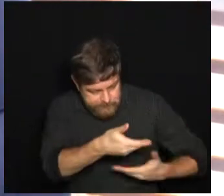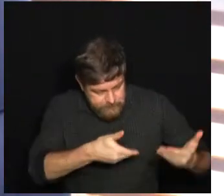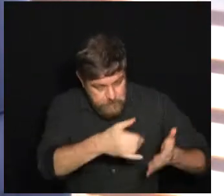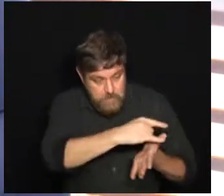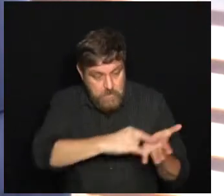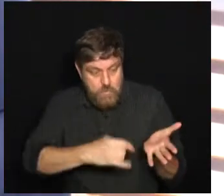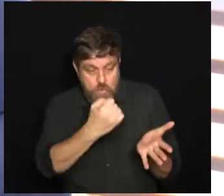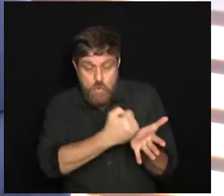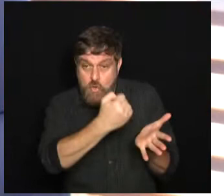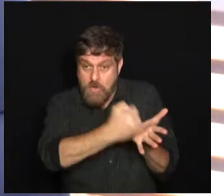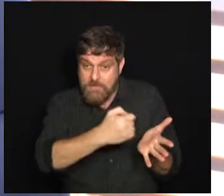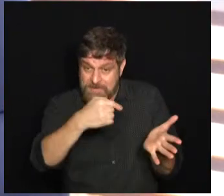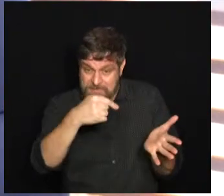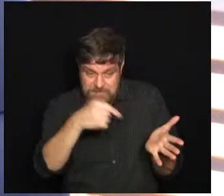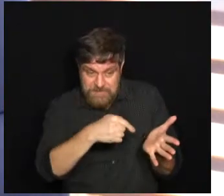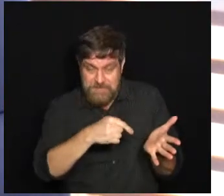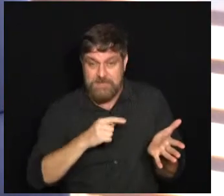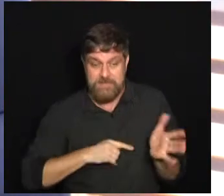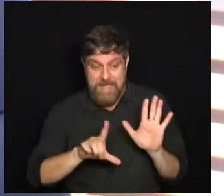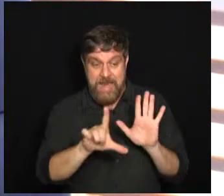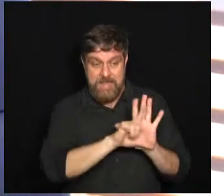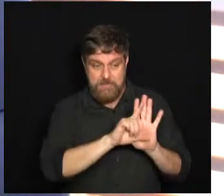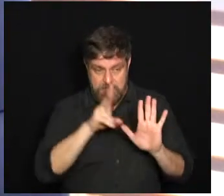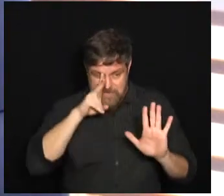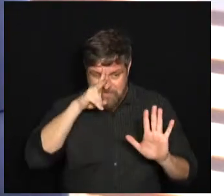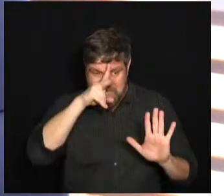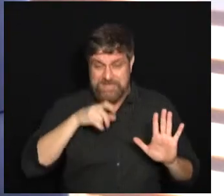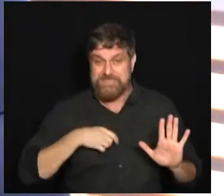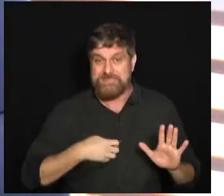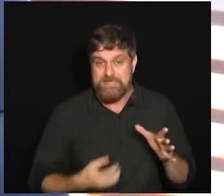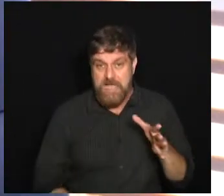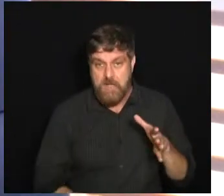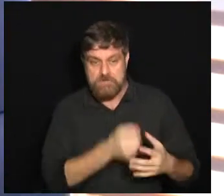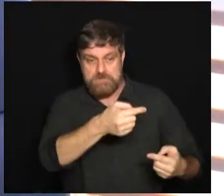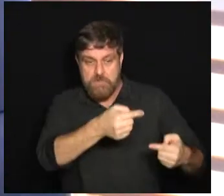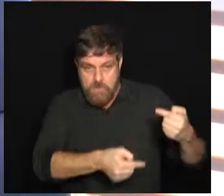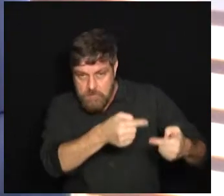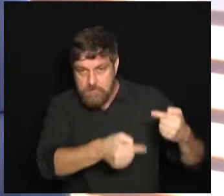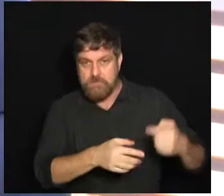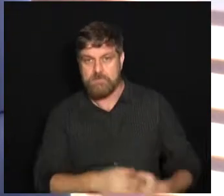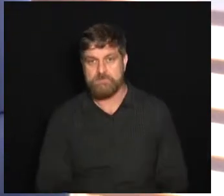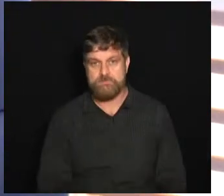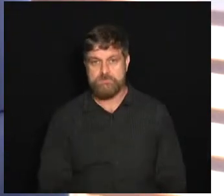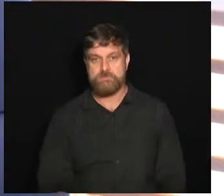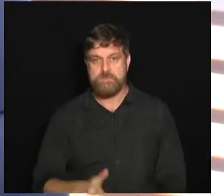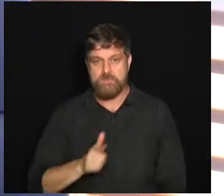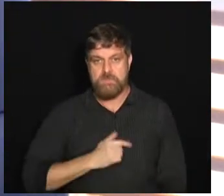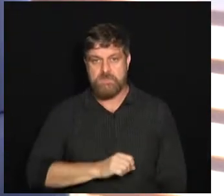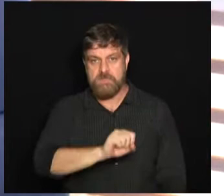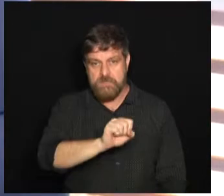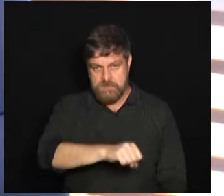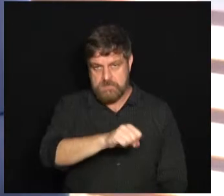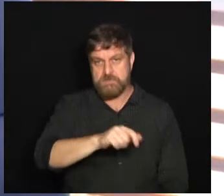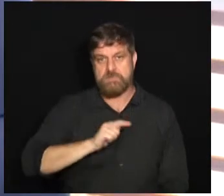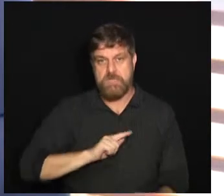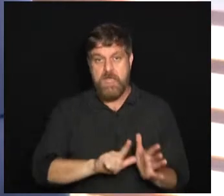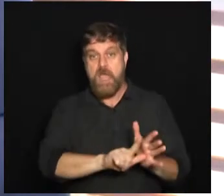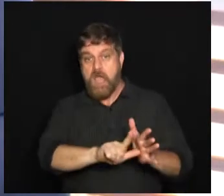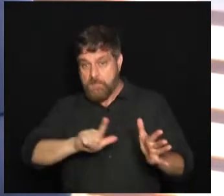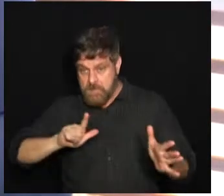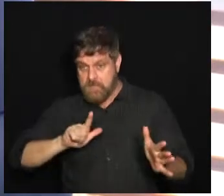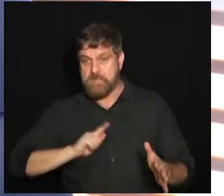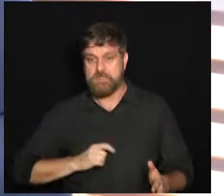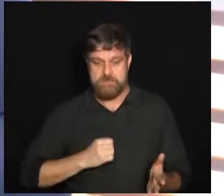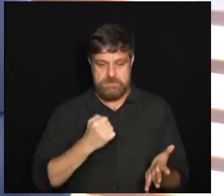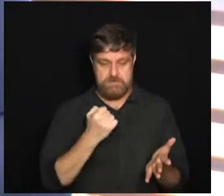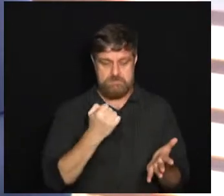ele tenha maior força futuramente, em caso de qualquer discussão a respeito desse tema. Então, sim, haveria essa possibilidade de antecipação, e